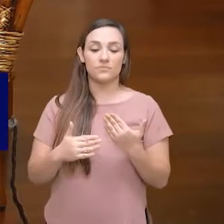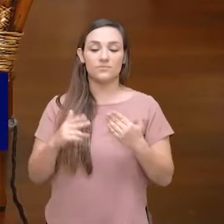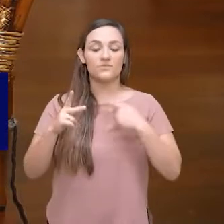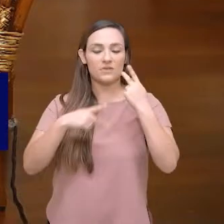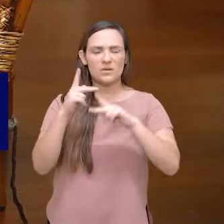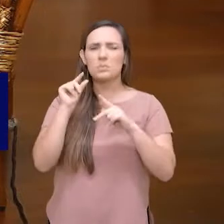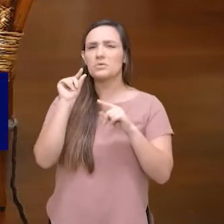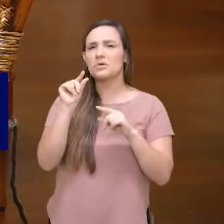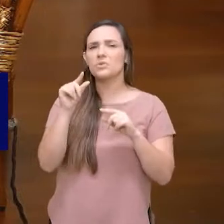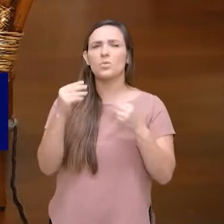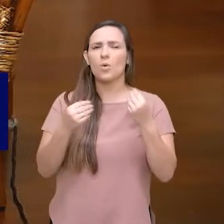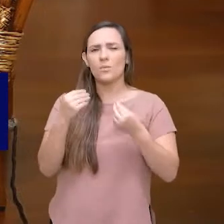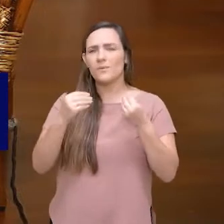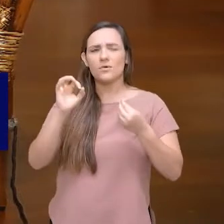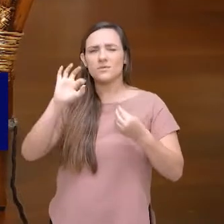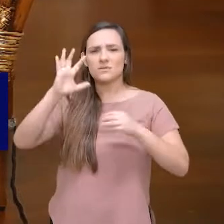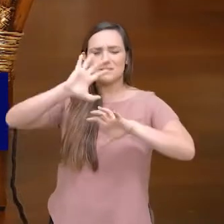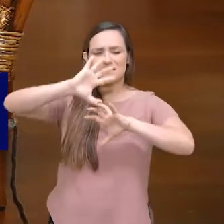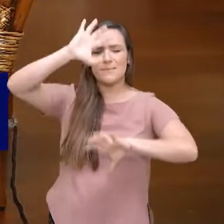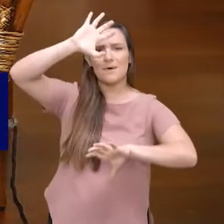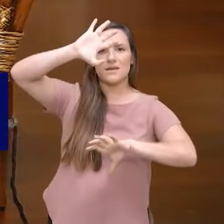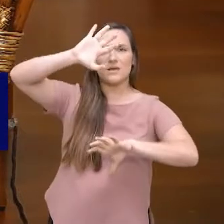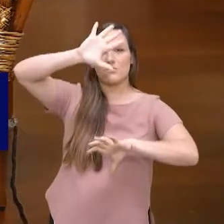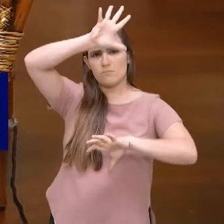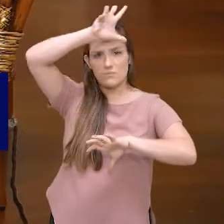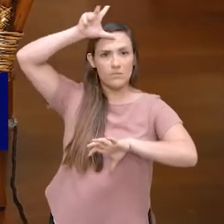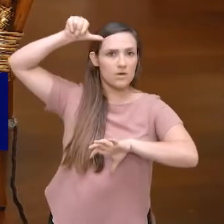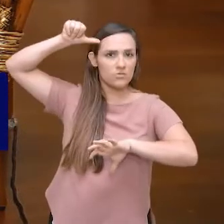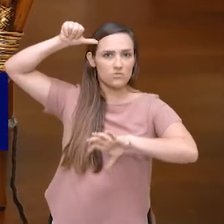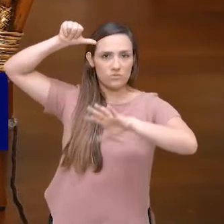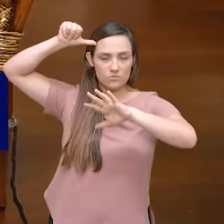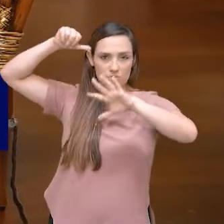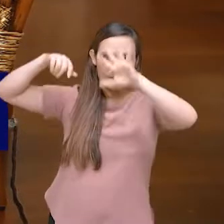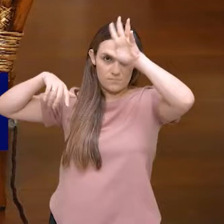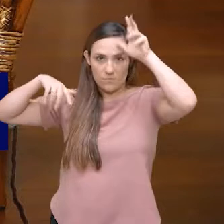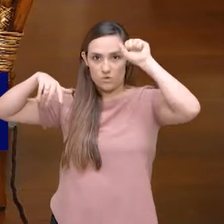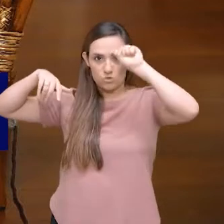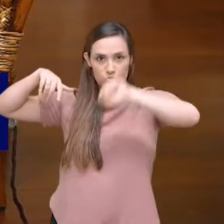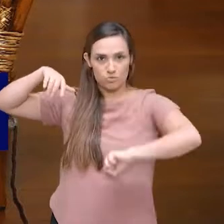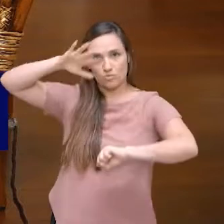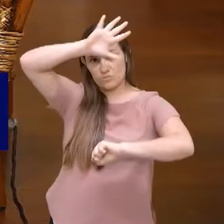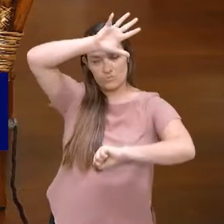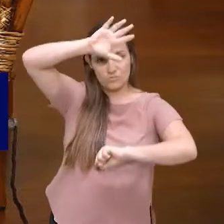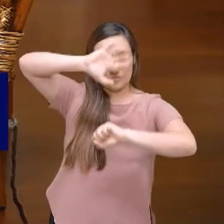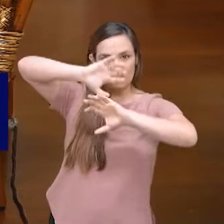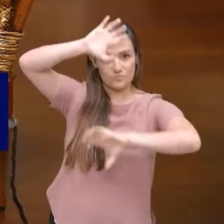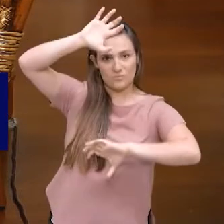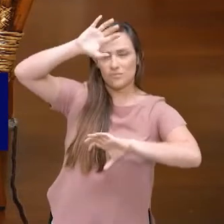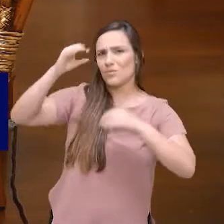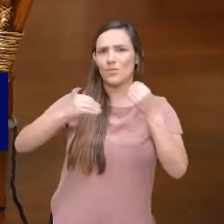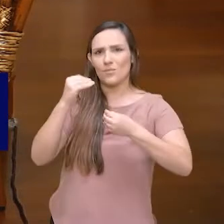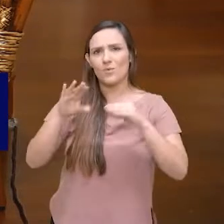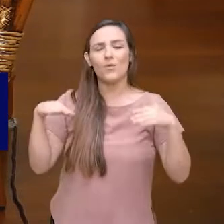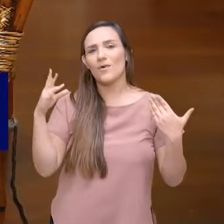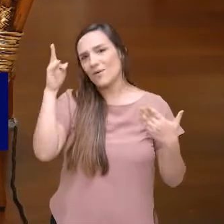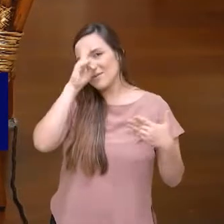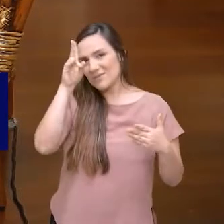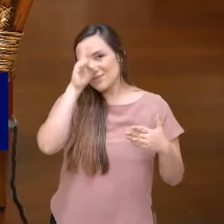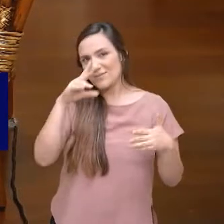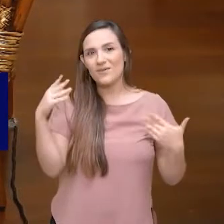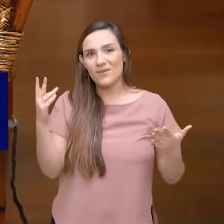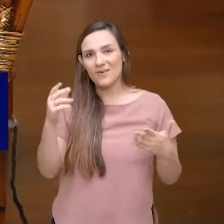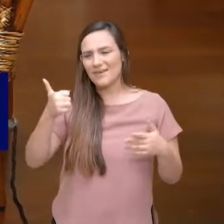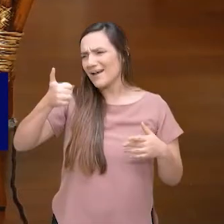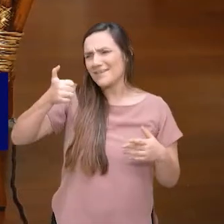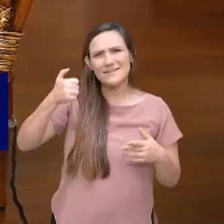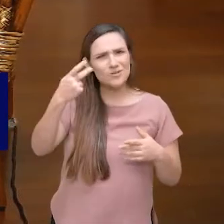vamos em relação à divisão do Estado. O senhor estava presente no ato da divisão, essa história da caneta do senhor, que todo